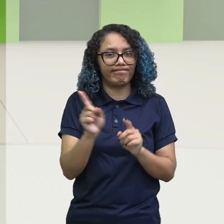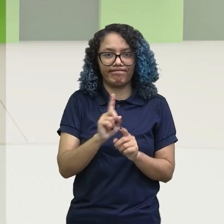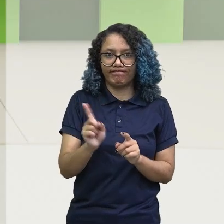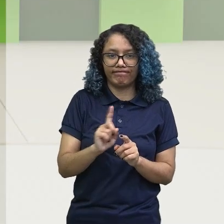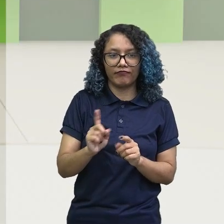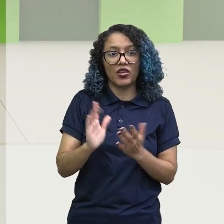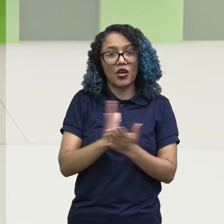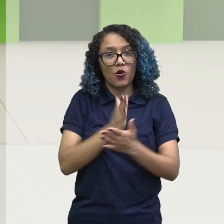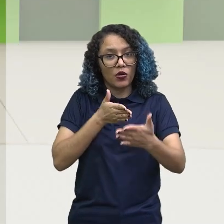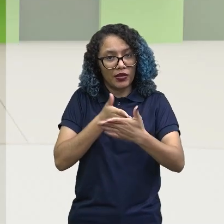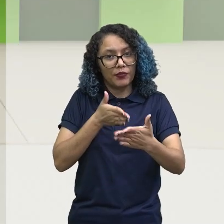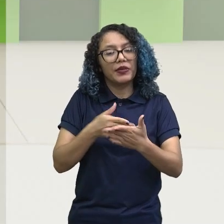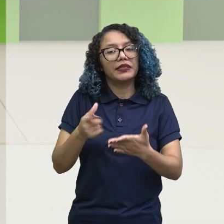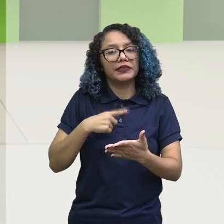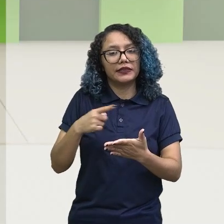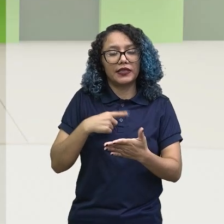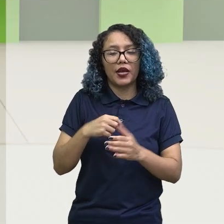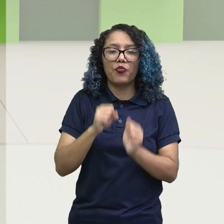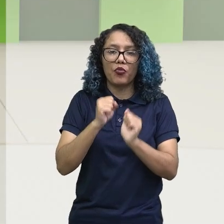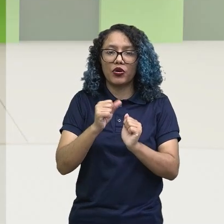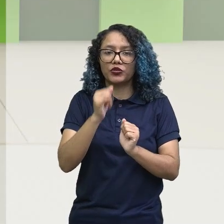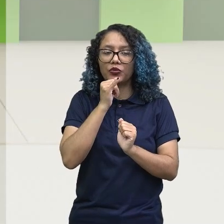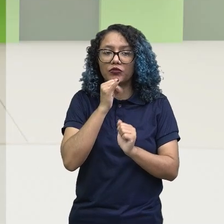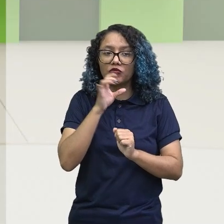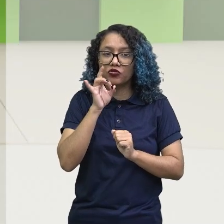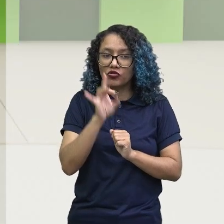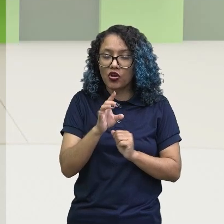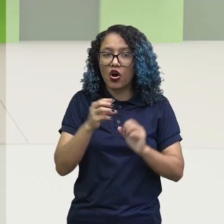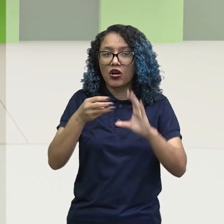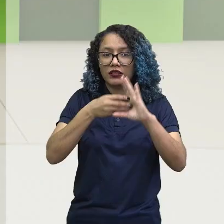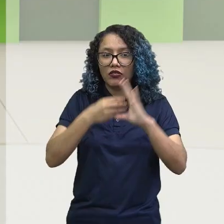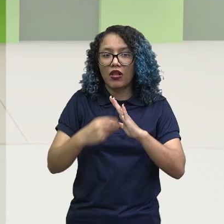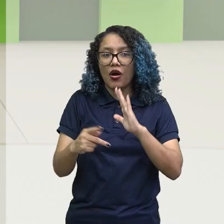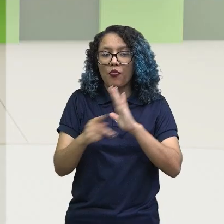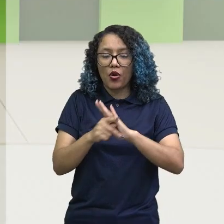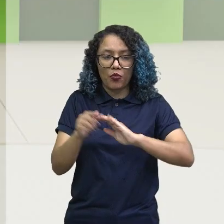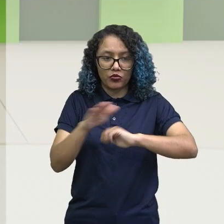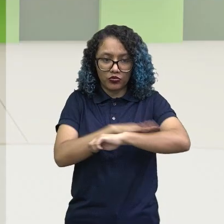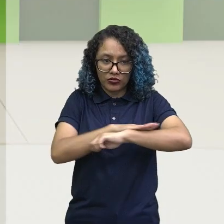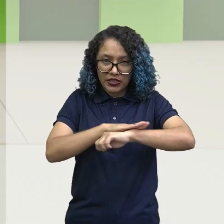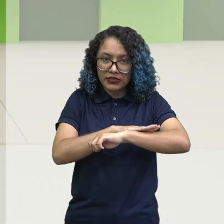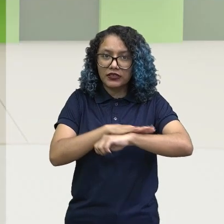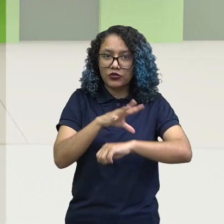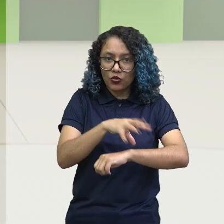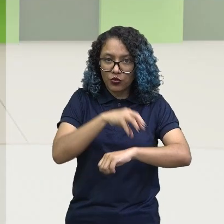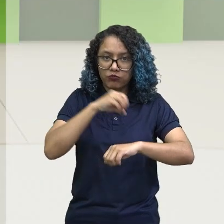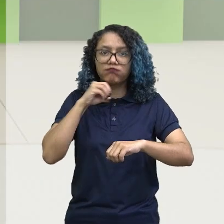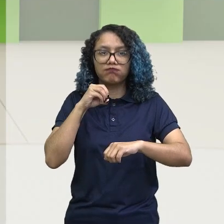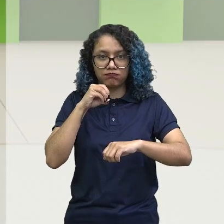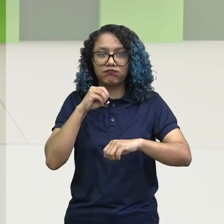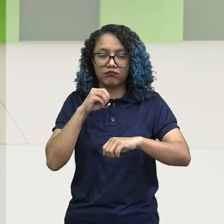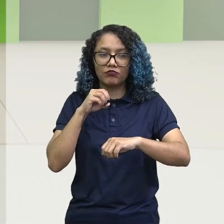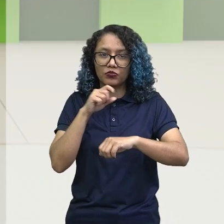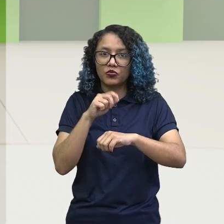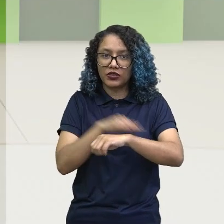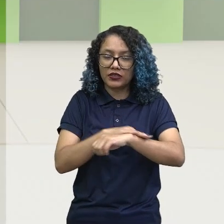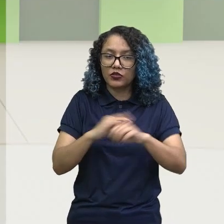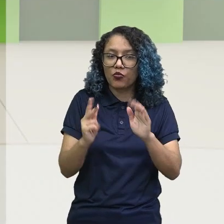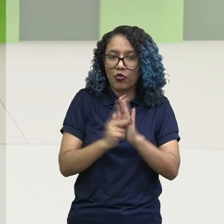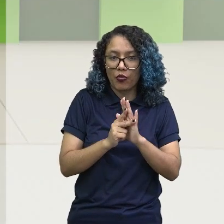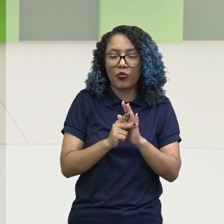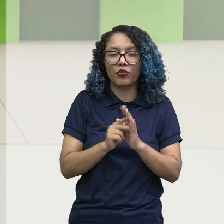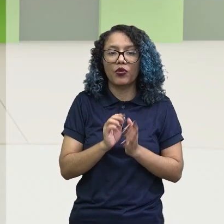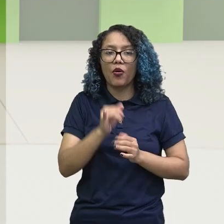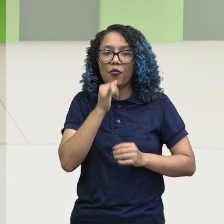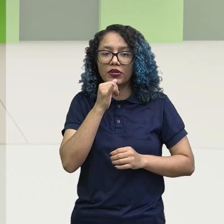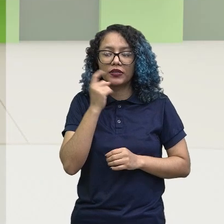uma certa limitação. Elas vão originar somente aquelas células dos tecidos onde elas se desenvolveram, onde elas se originaram. Então, olha aí. Aí